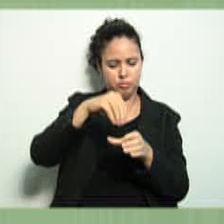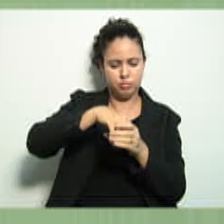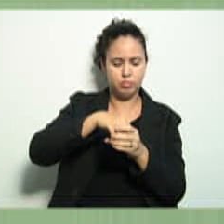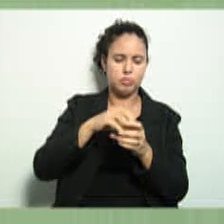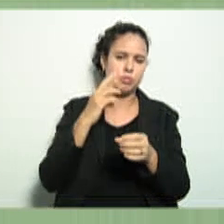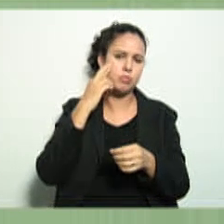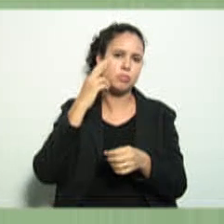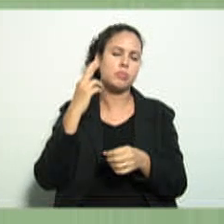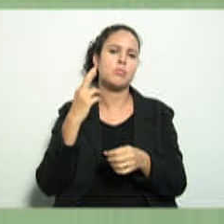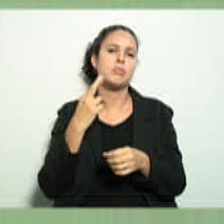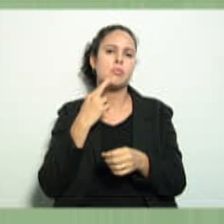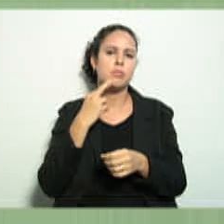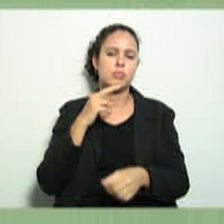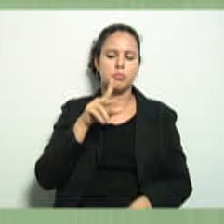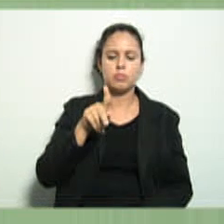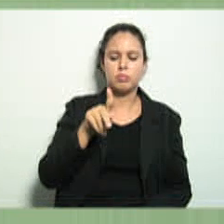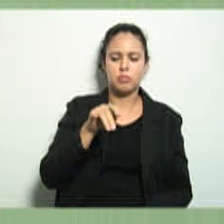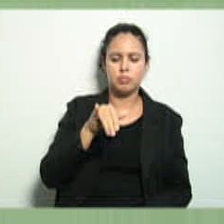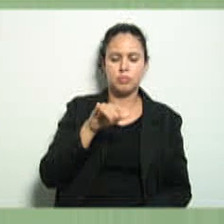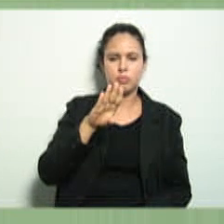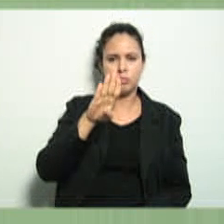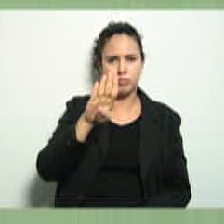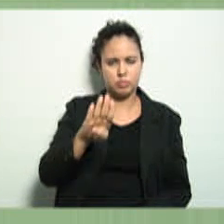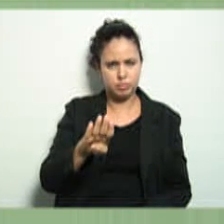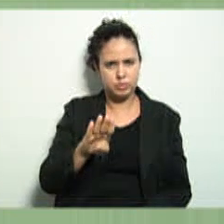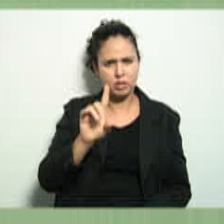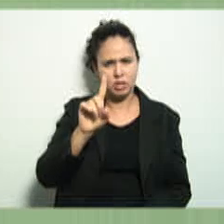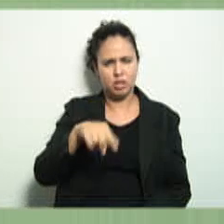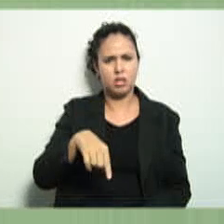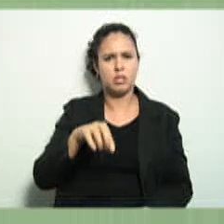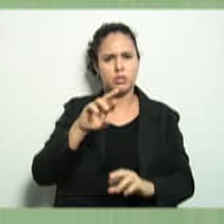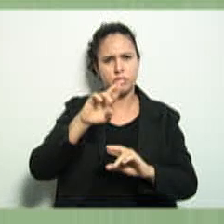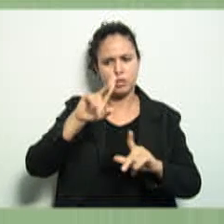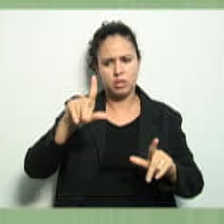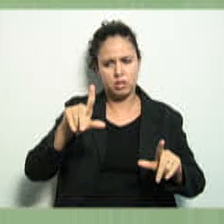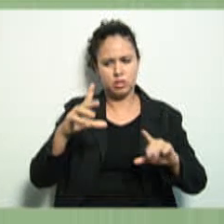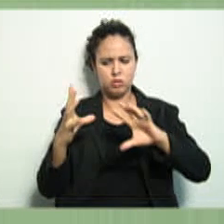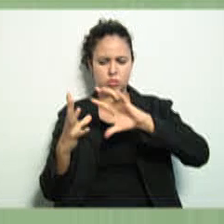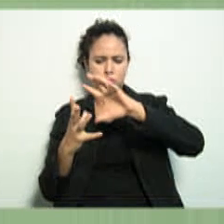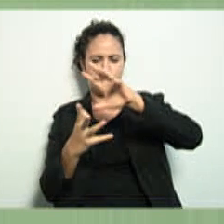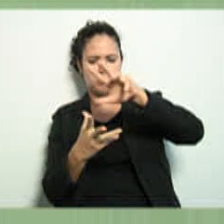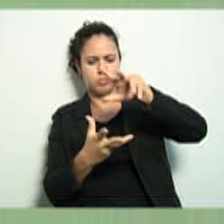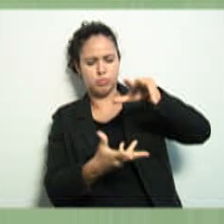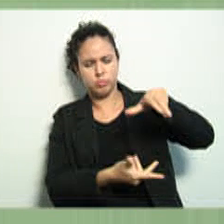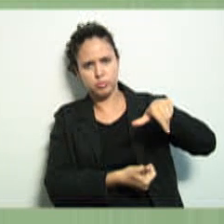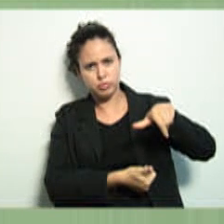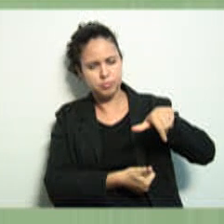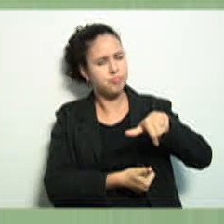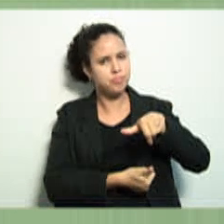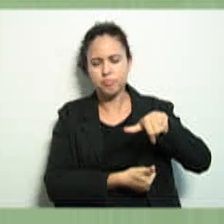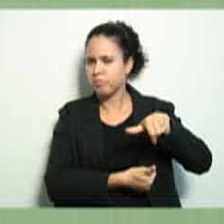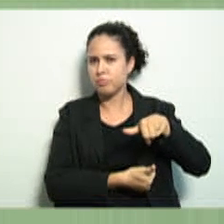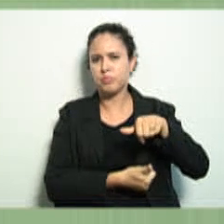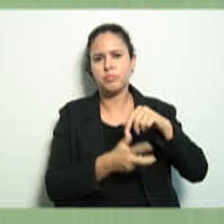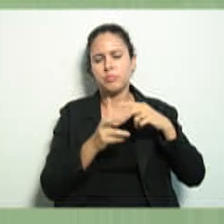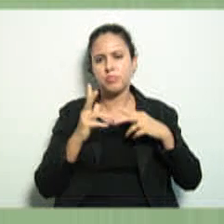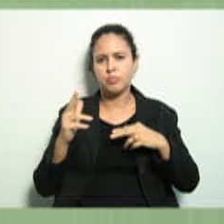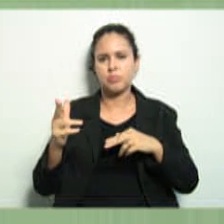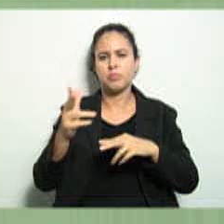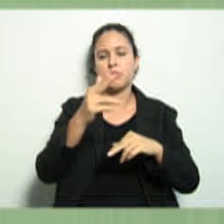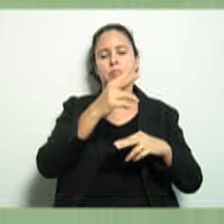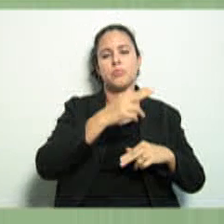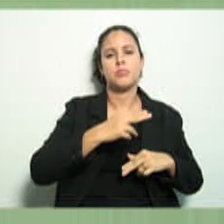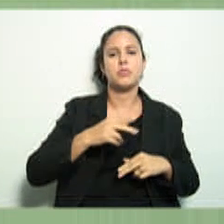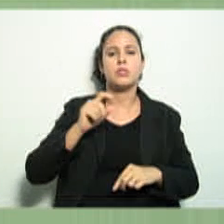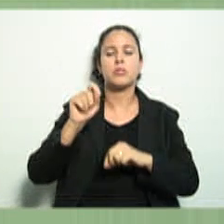Rondônia, em nada se difere do fenômeno mundial de servitização. O que ele quer dizer é